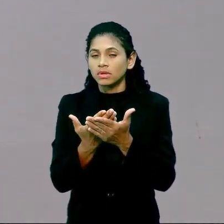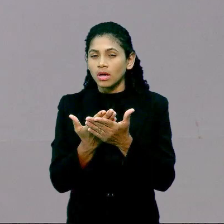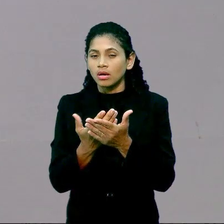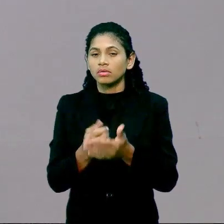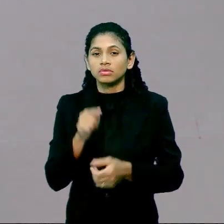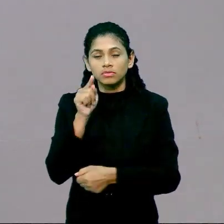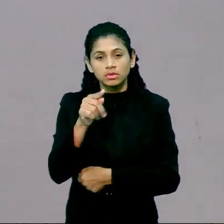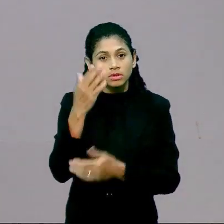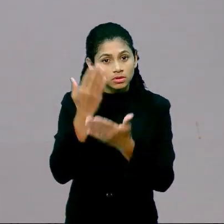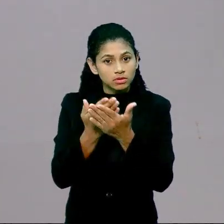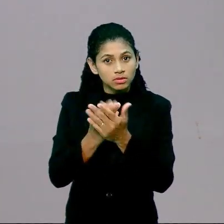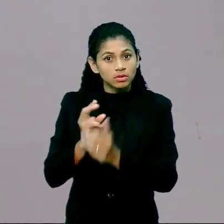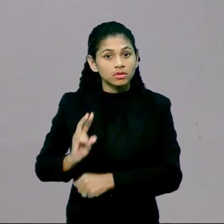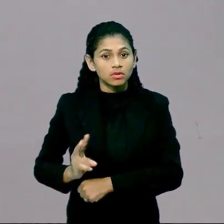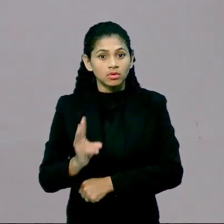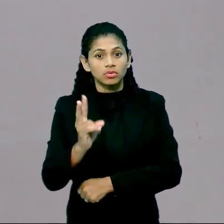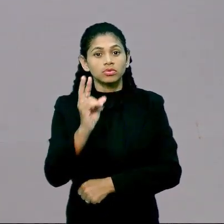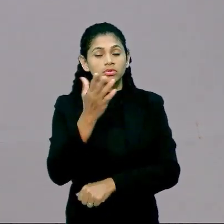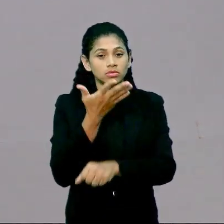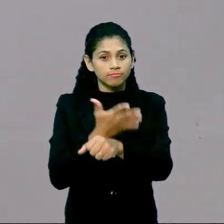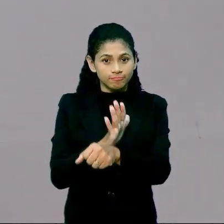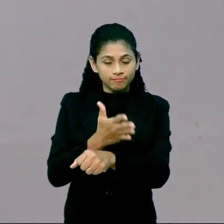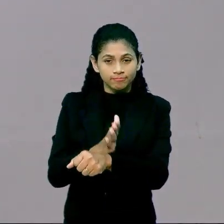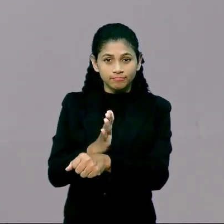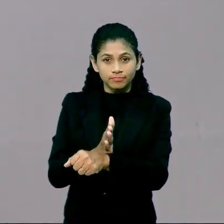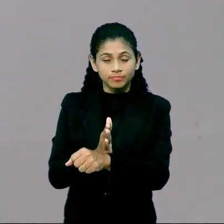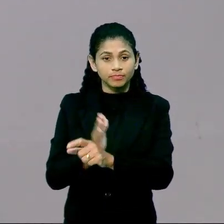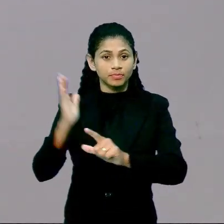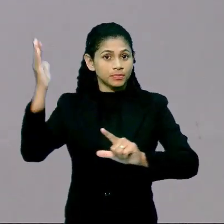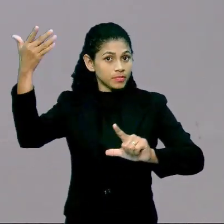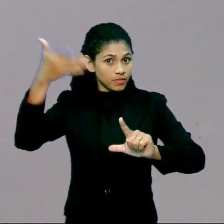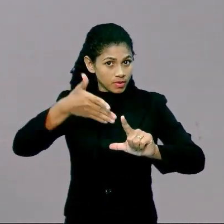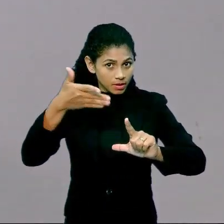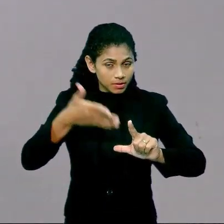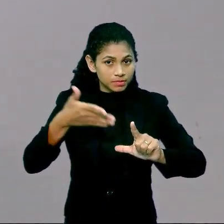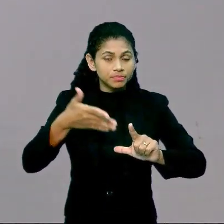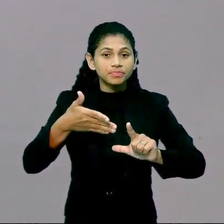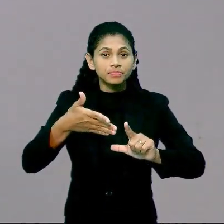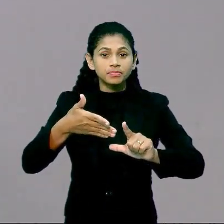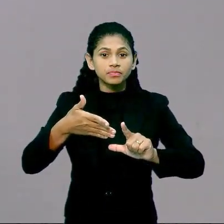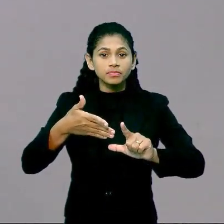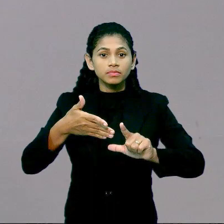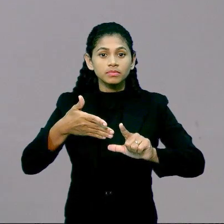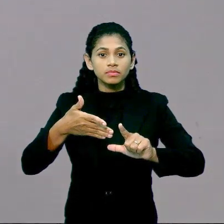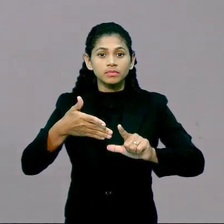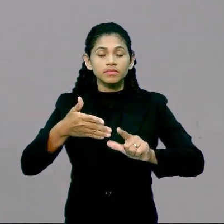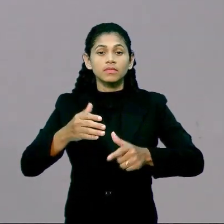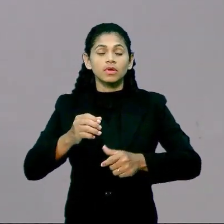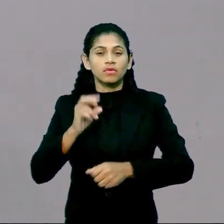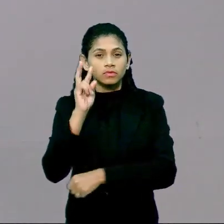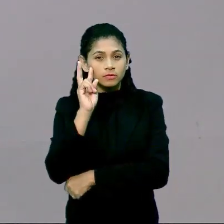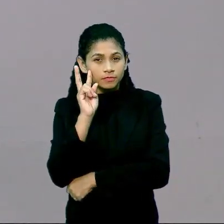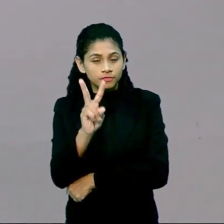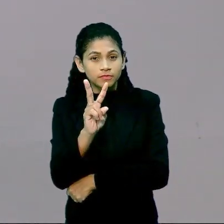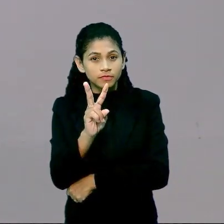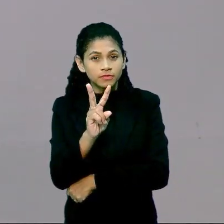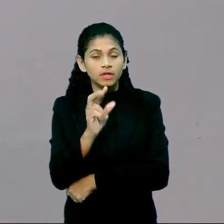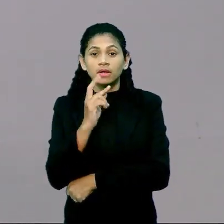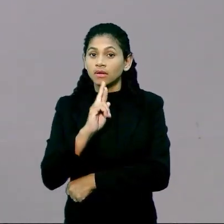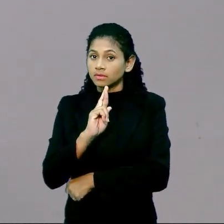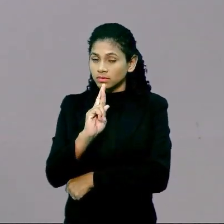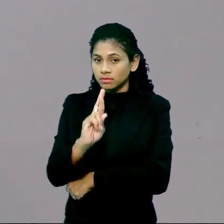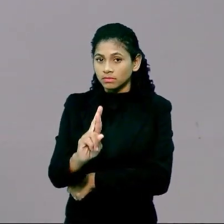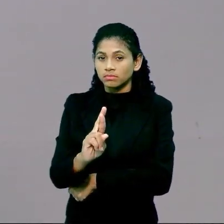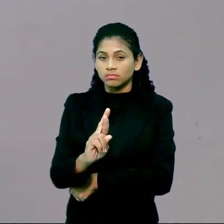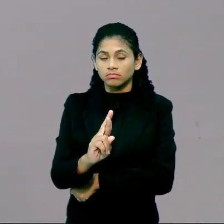lutas. A gente continua com exercícios. Qualquer coisa é só acertar a plataforma que você vê o gabarito da questão, tá? E aí a